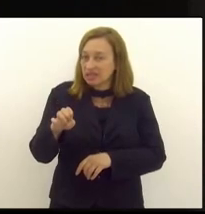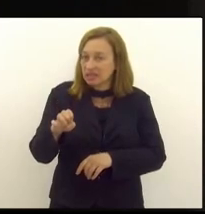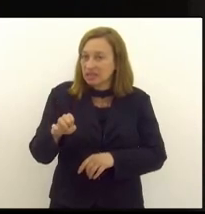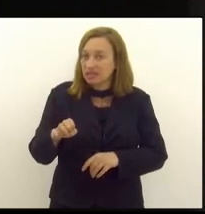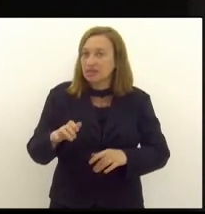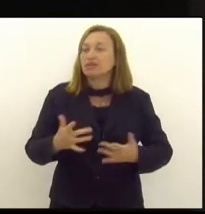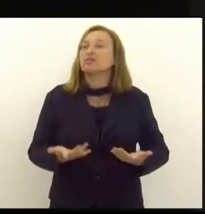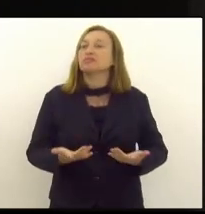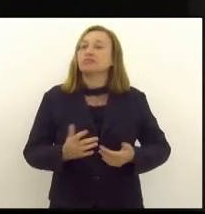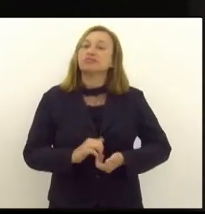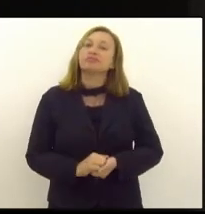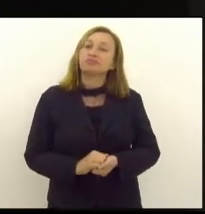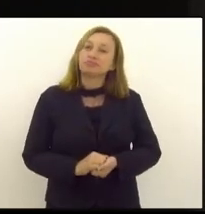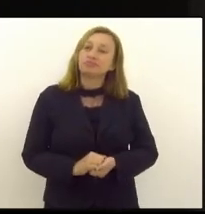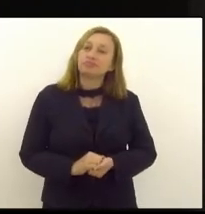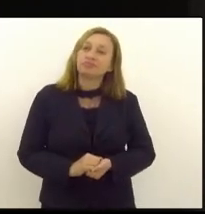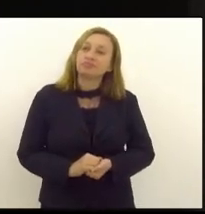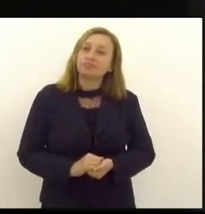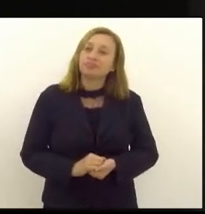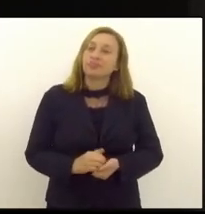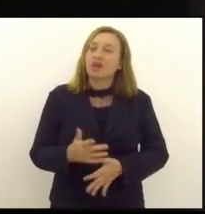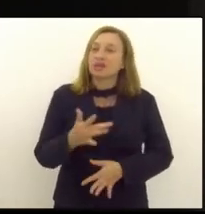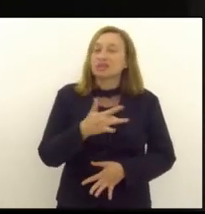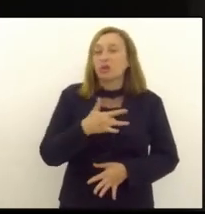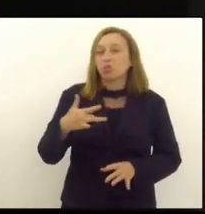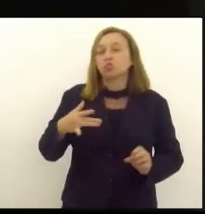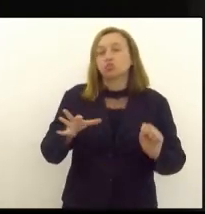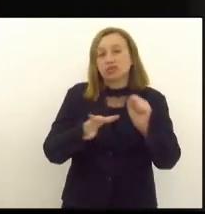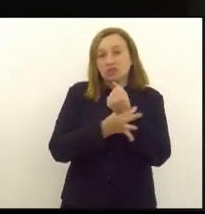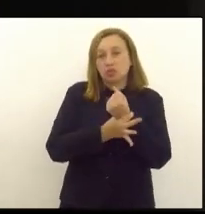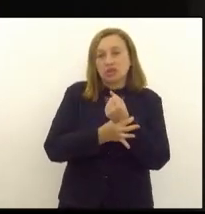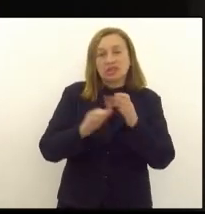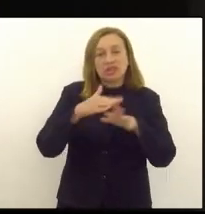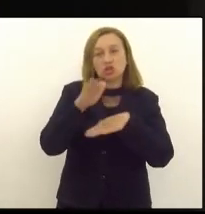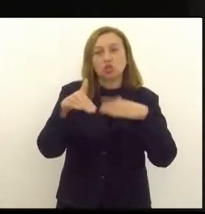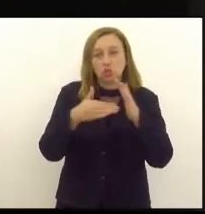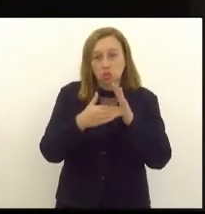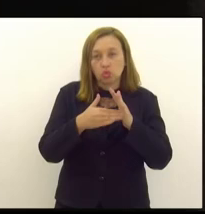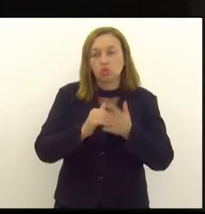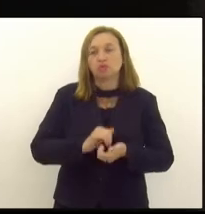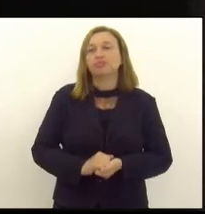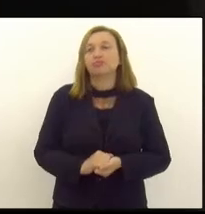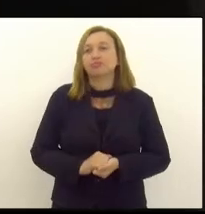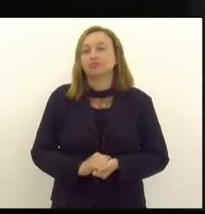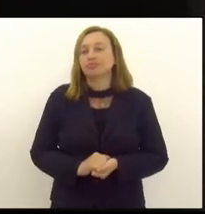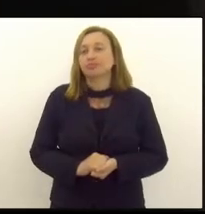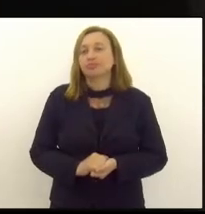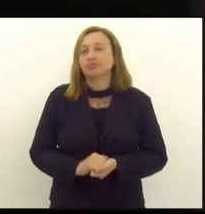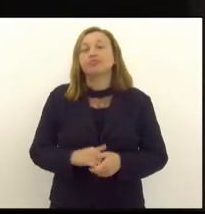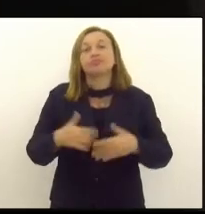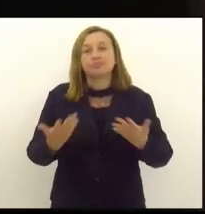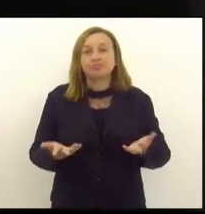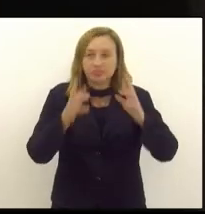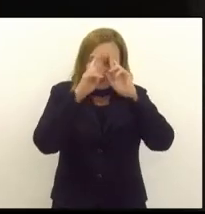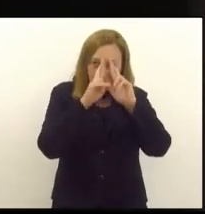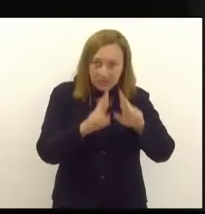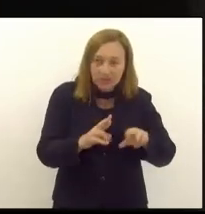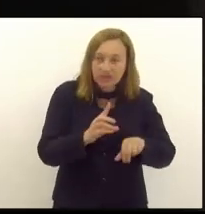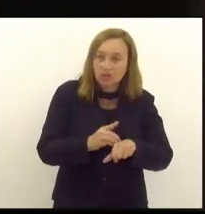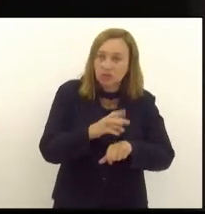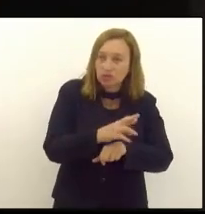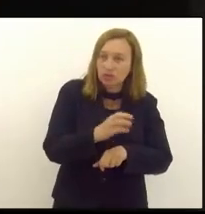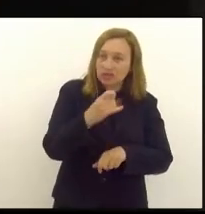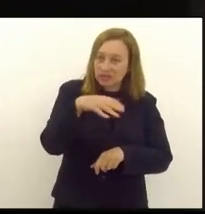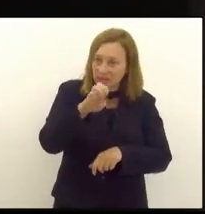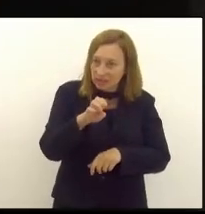ela dispensa à saúde e segurança de todos e de todas. Então, em respeito à doutora Sirlene,